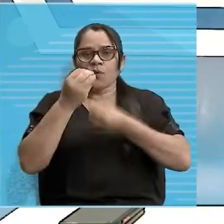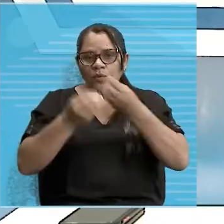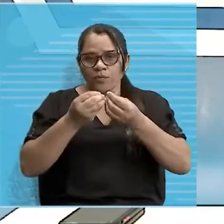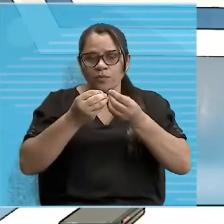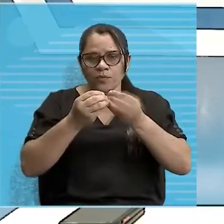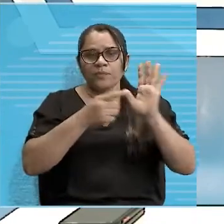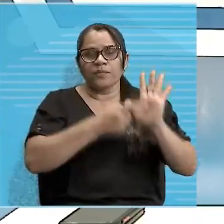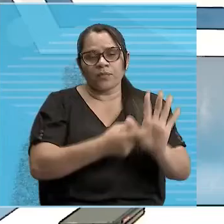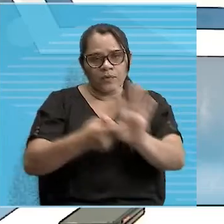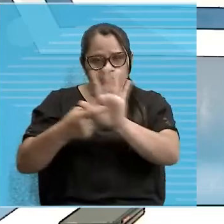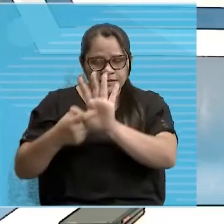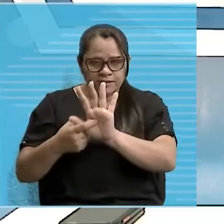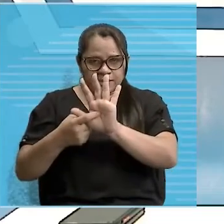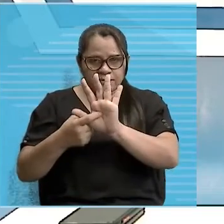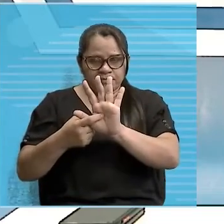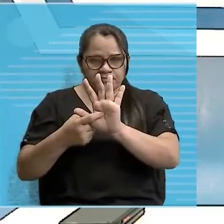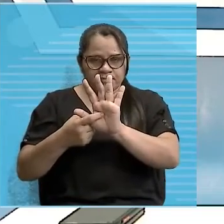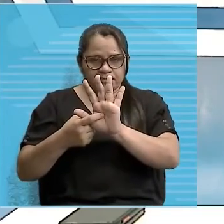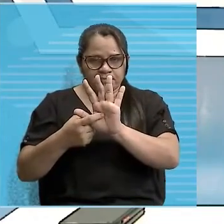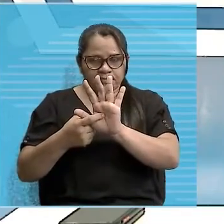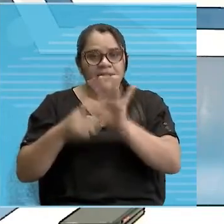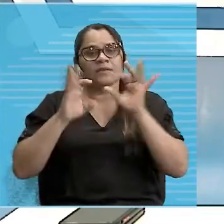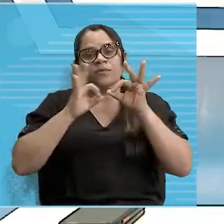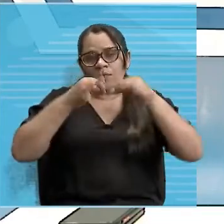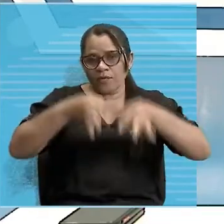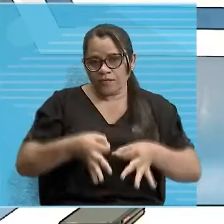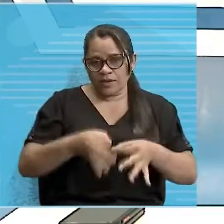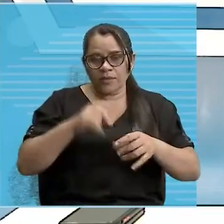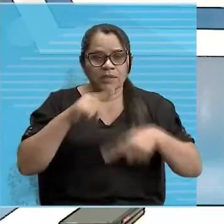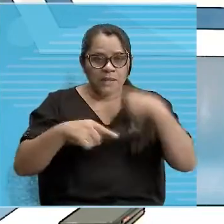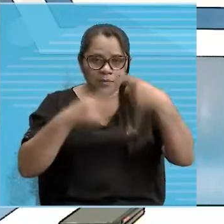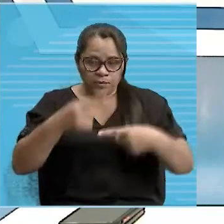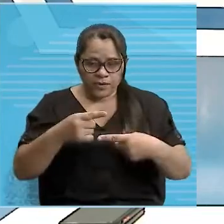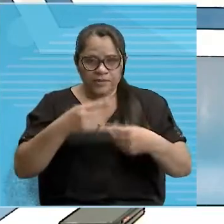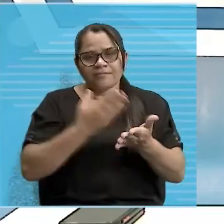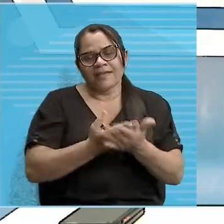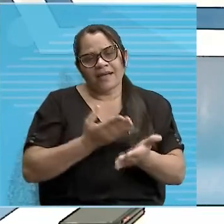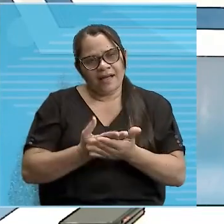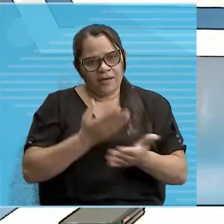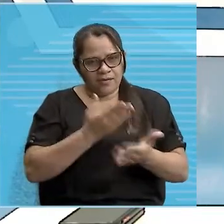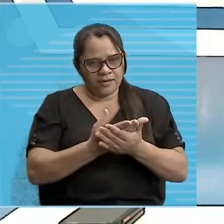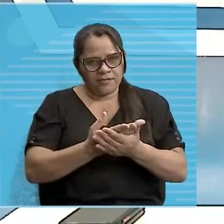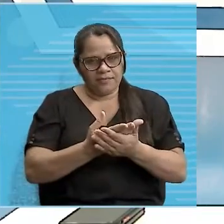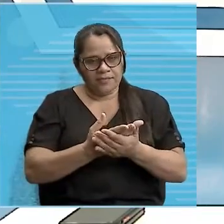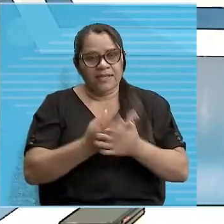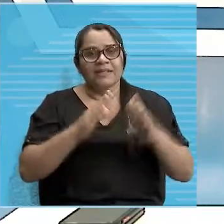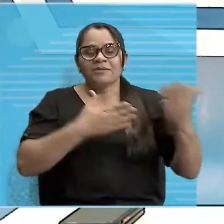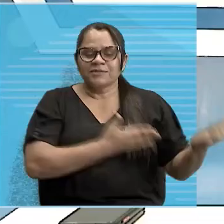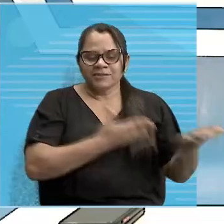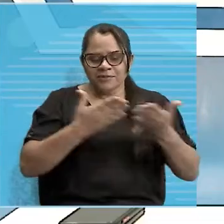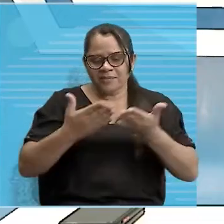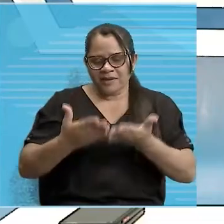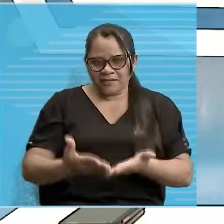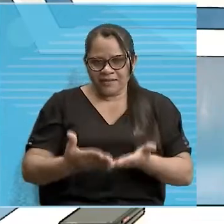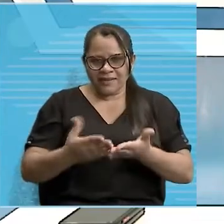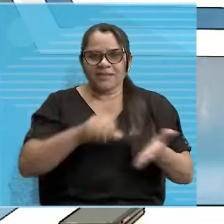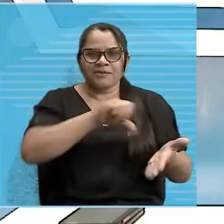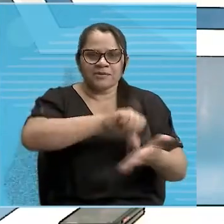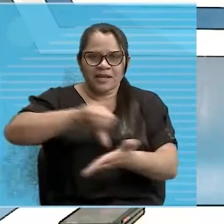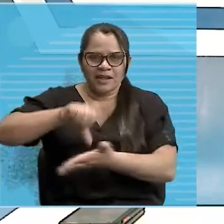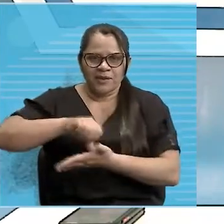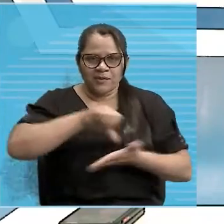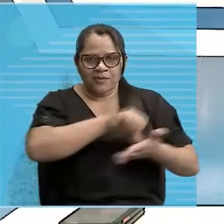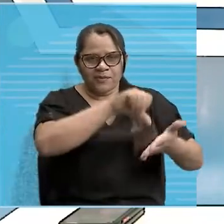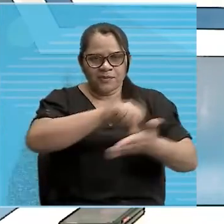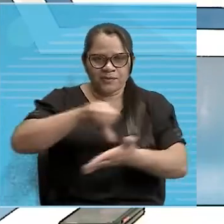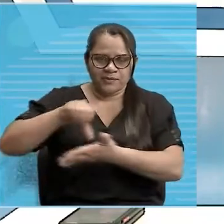identificação, tá bom? Então, me confirme aí depois durante a aula, beleza? Mas sejam bem-vindos também a galerinha que